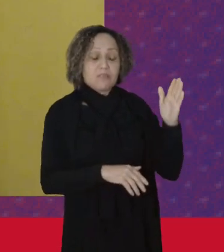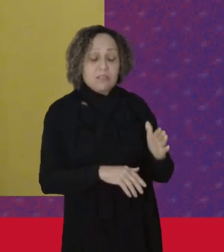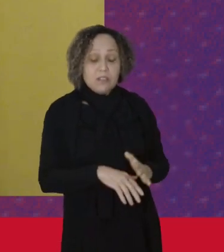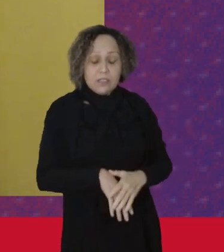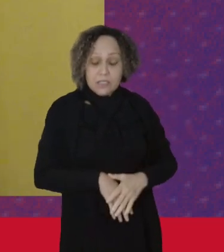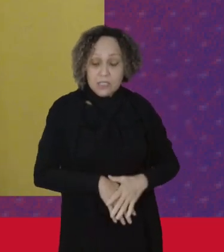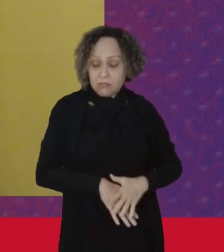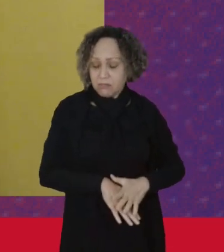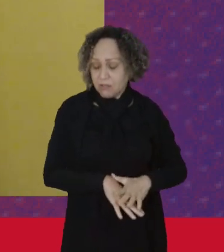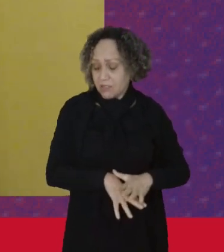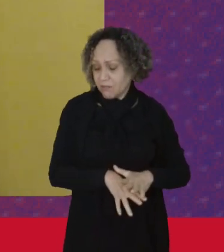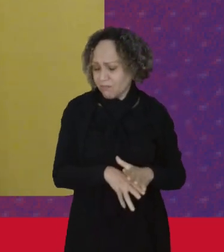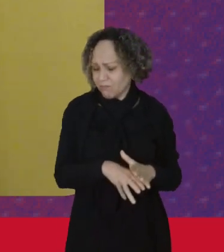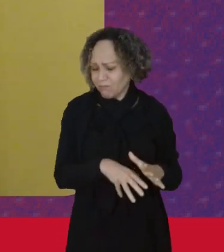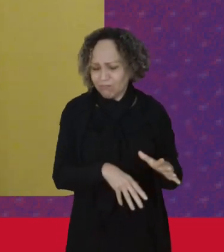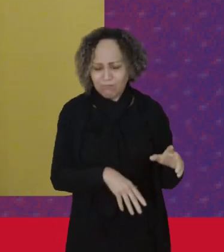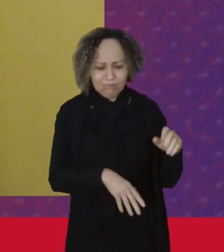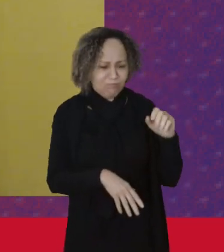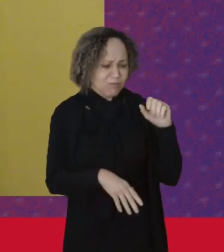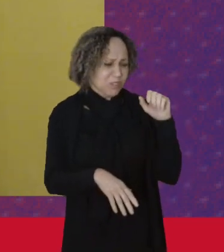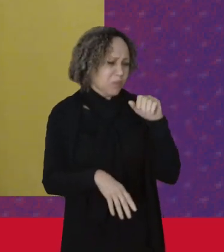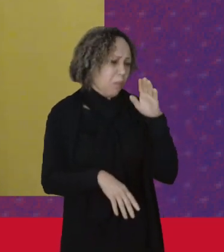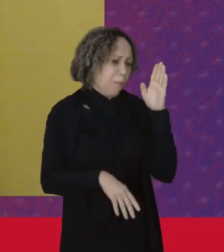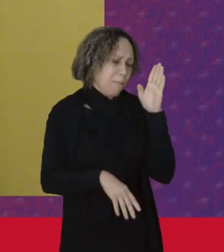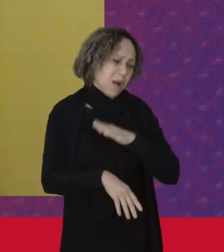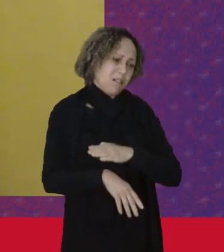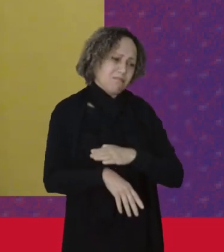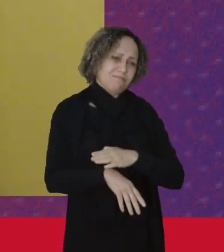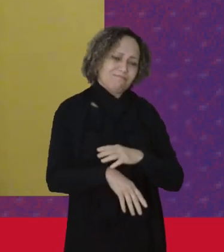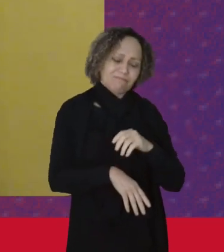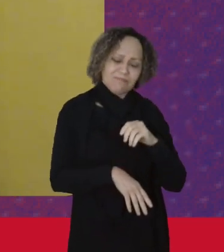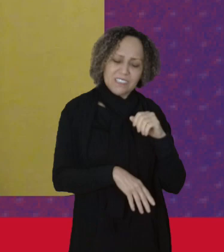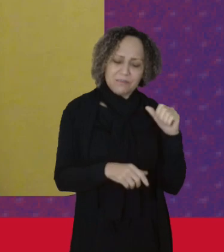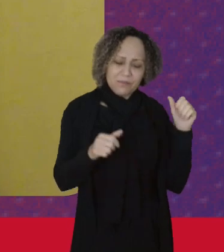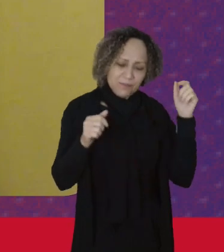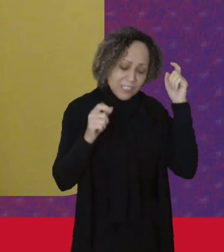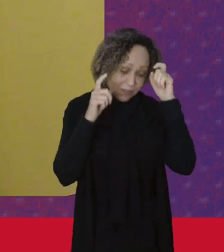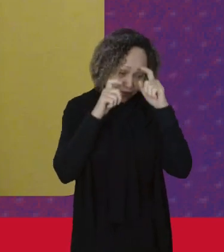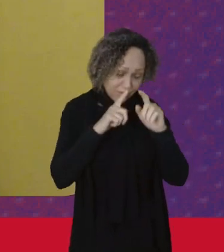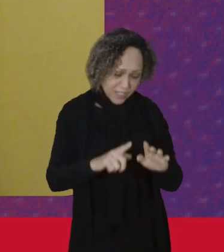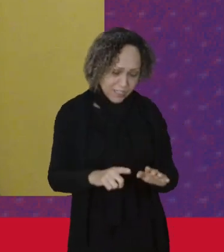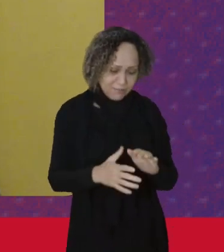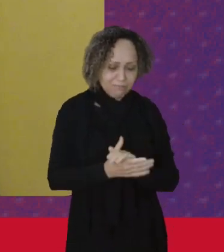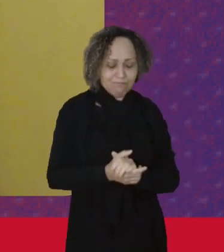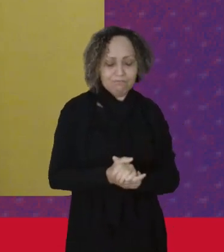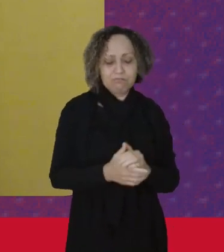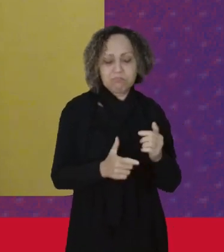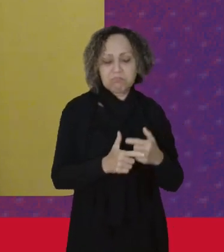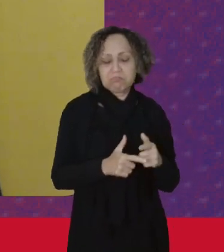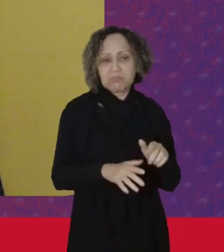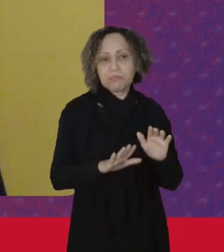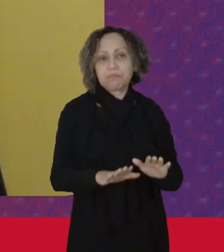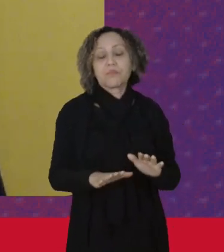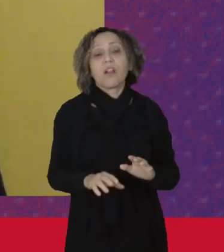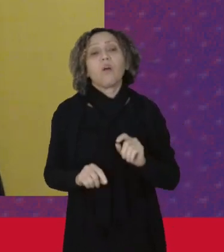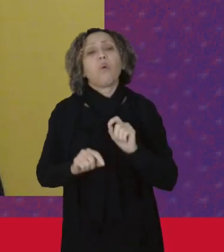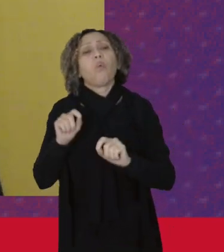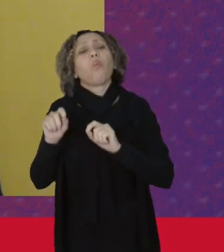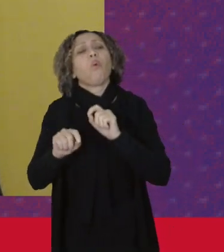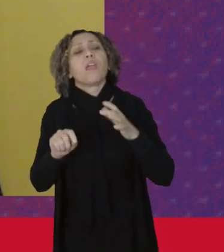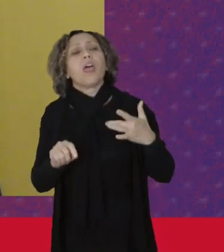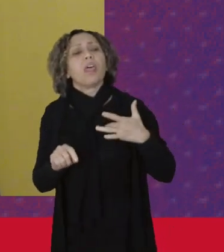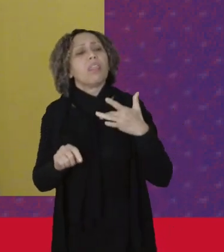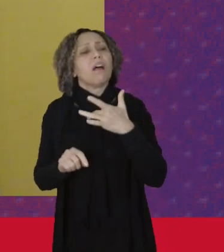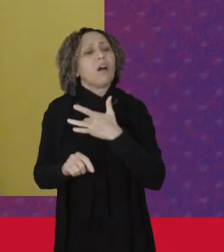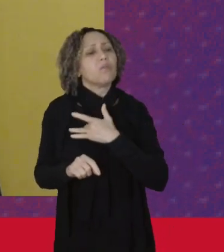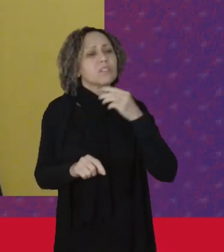é isso que eu quero entrar aí já na parte de saúde mental. A saúde mental, ela é o resultado do ambiente em que